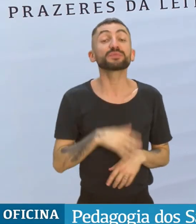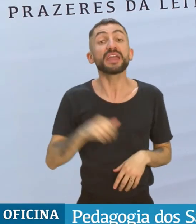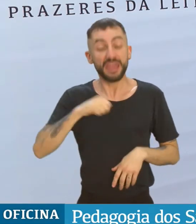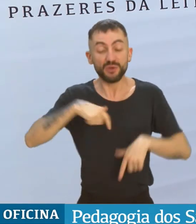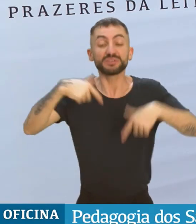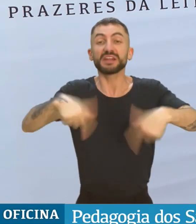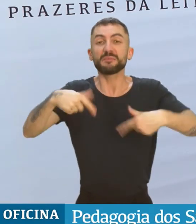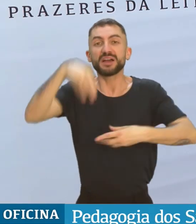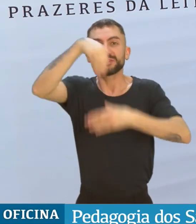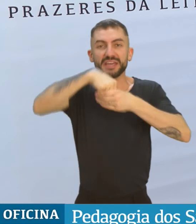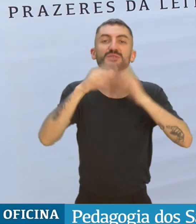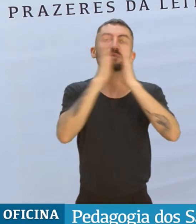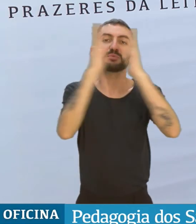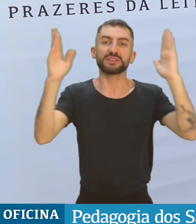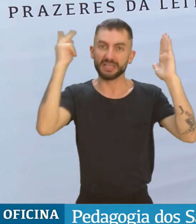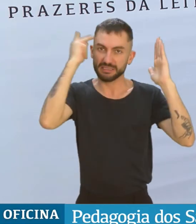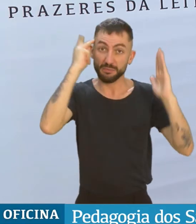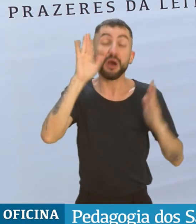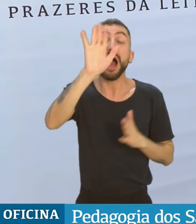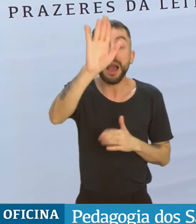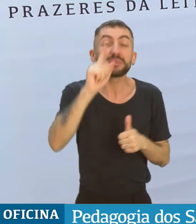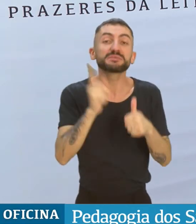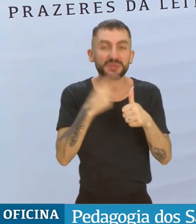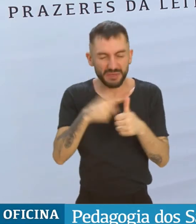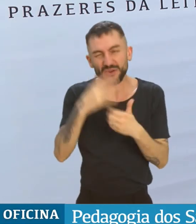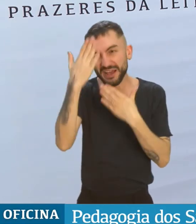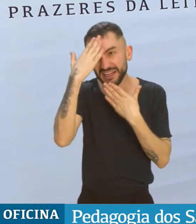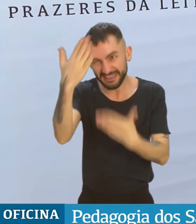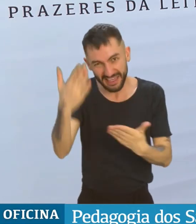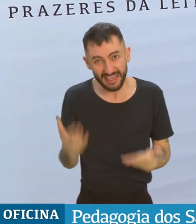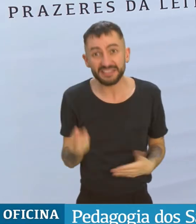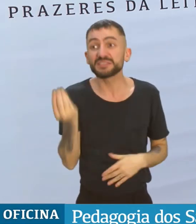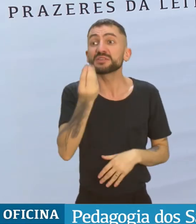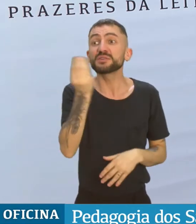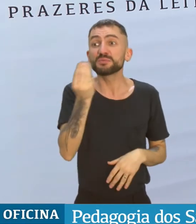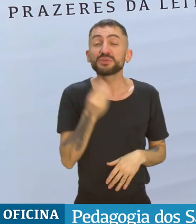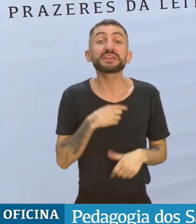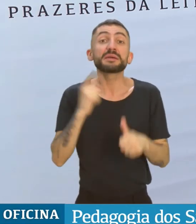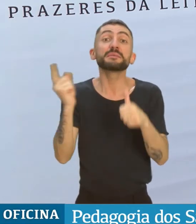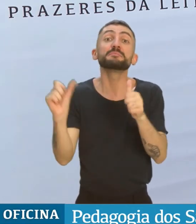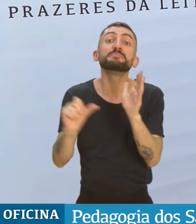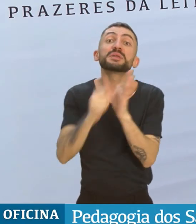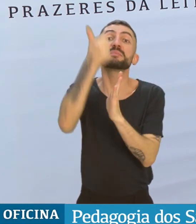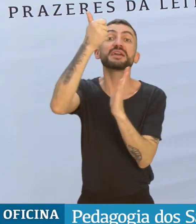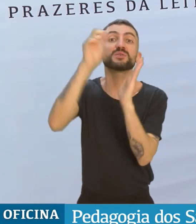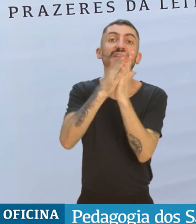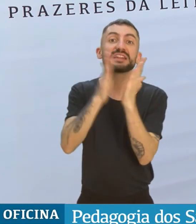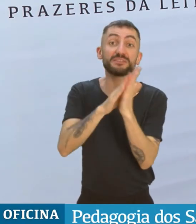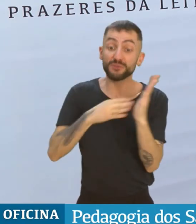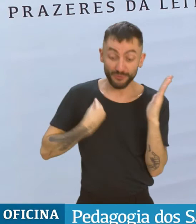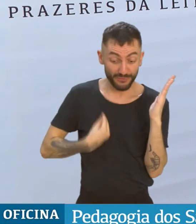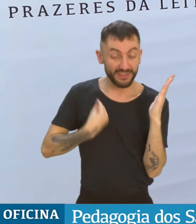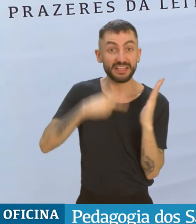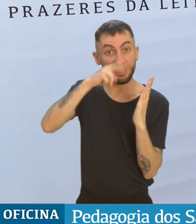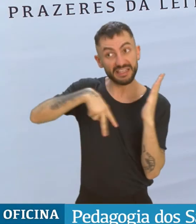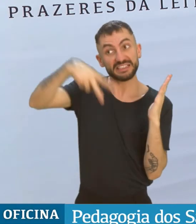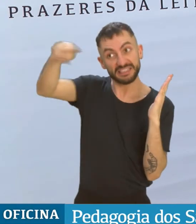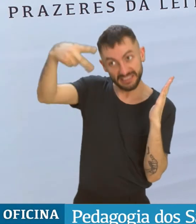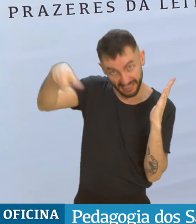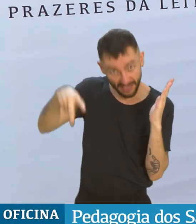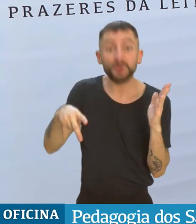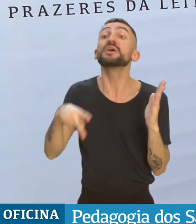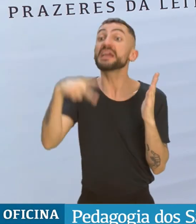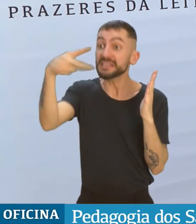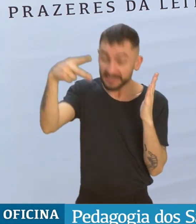São Paulo. Antes da pergunta, gostaria de agradecê-lo, pois o primeiro livro que li em minha vida foi o seu Te Pego Lá Fora, e a partir dele migrei